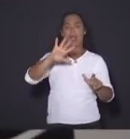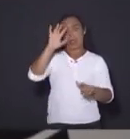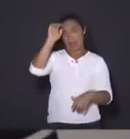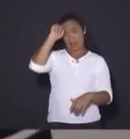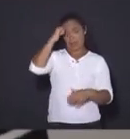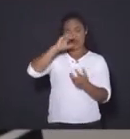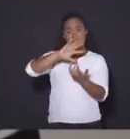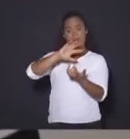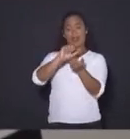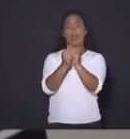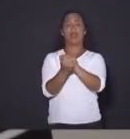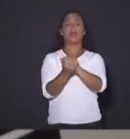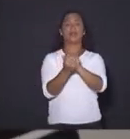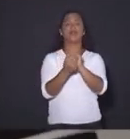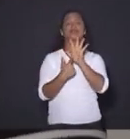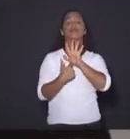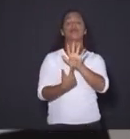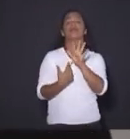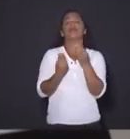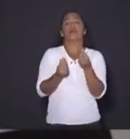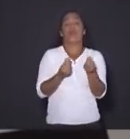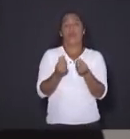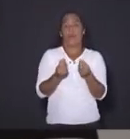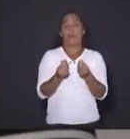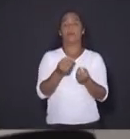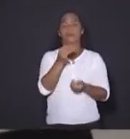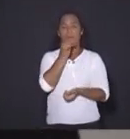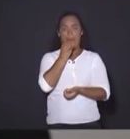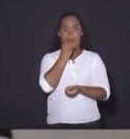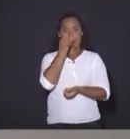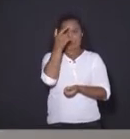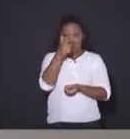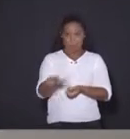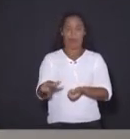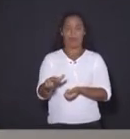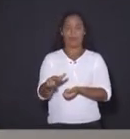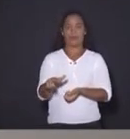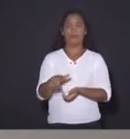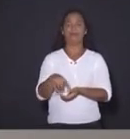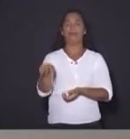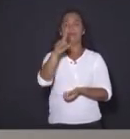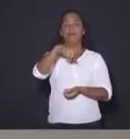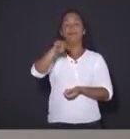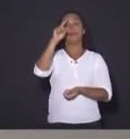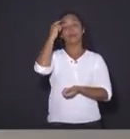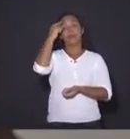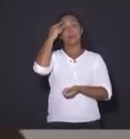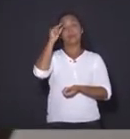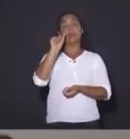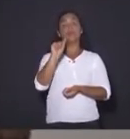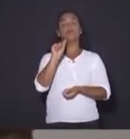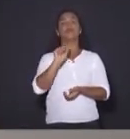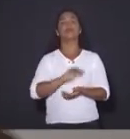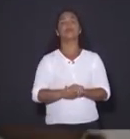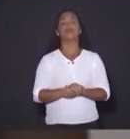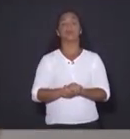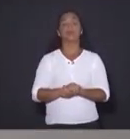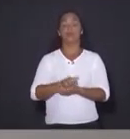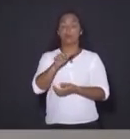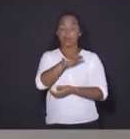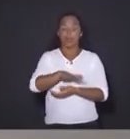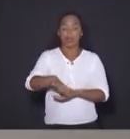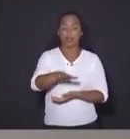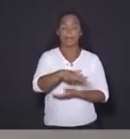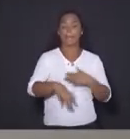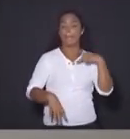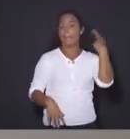fala sobre essa cultura negra vou dar mais um exemplo que nós podemos pensar em nós e nos reportarmos um campo político